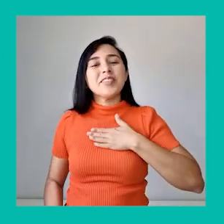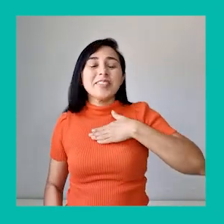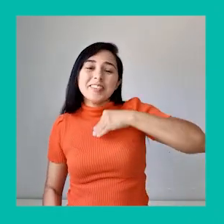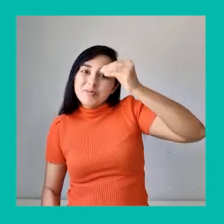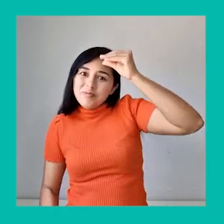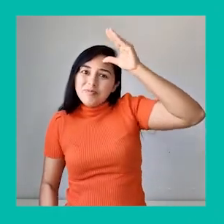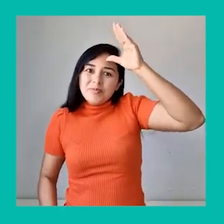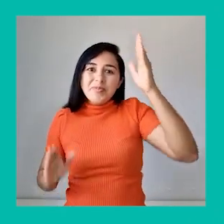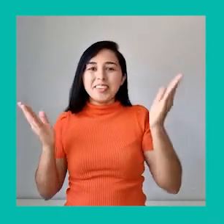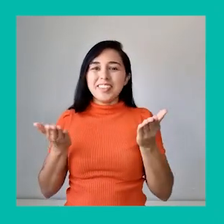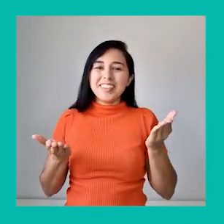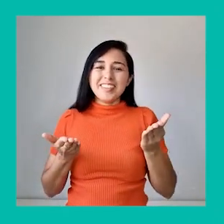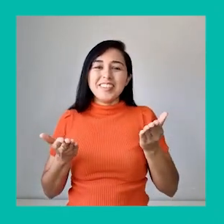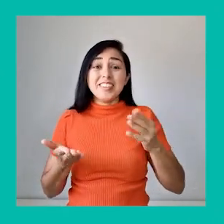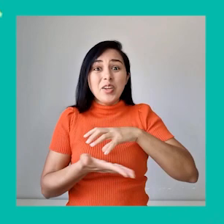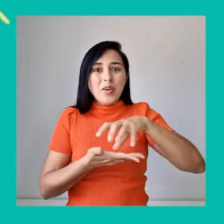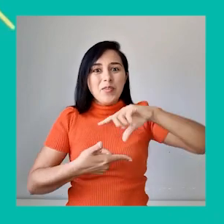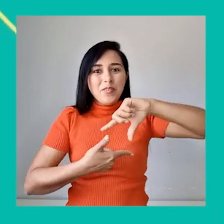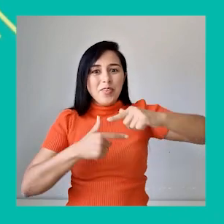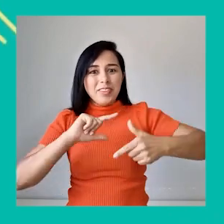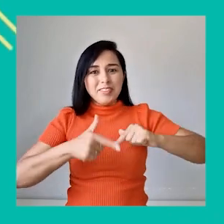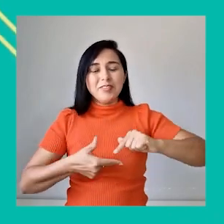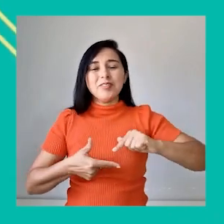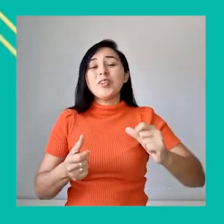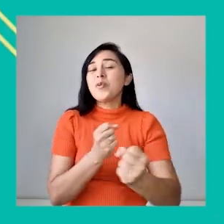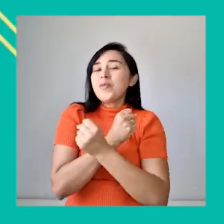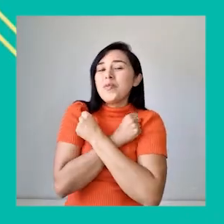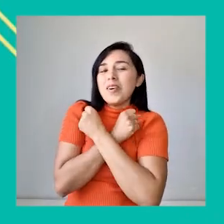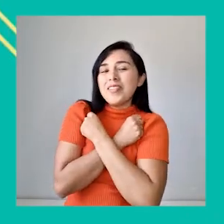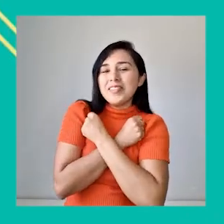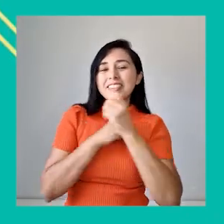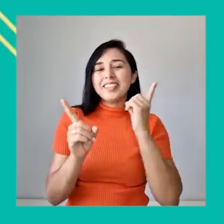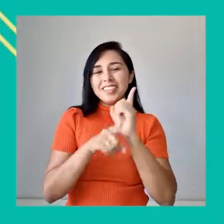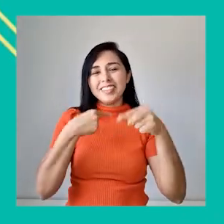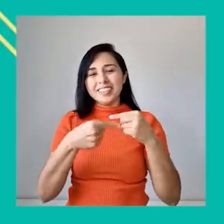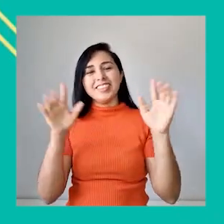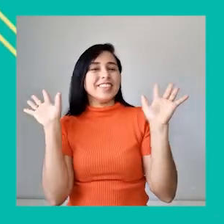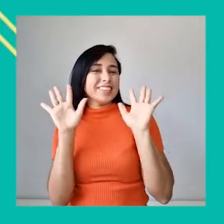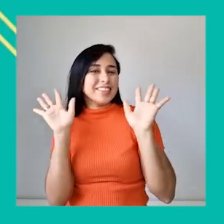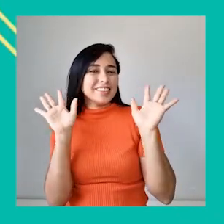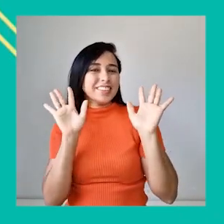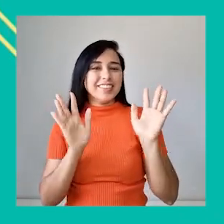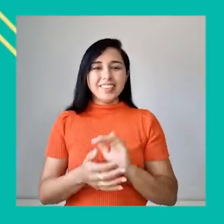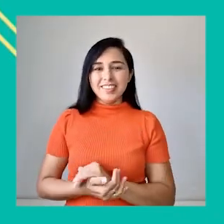formas geométricas. Um grande abraço e até mais. Tchau!